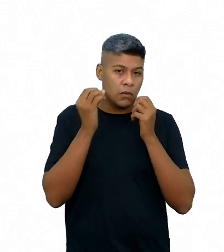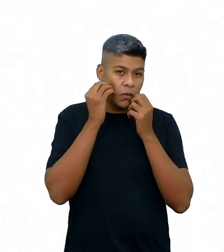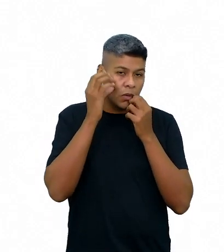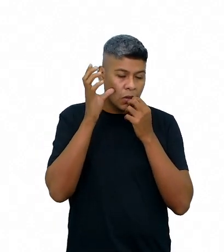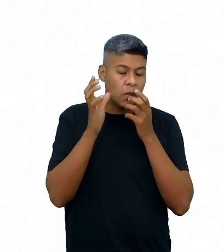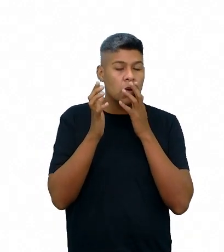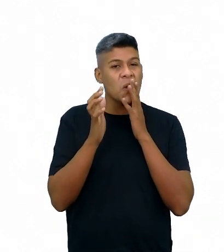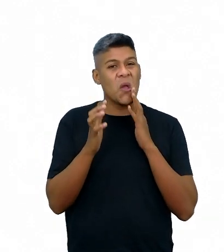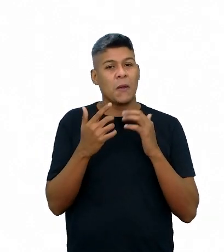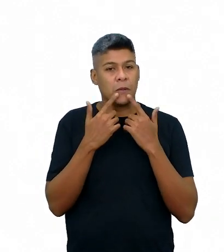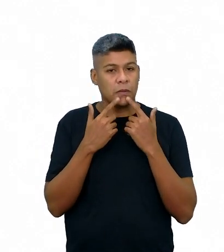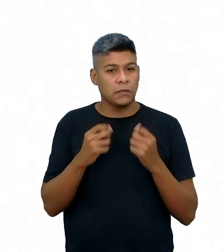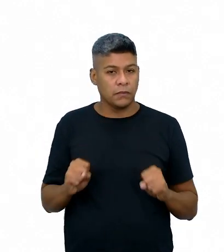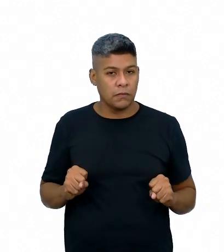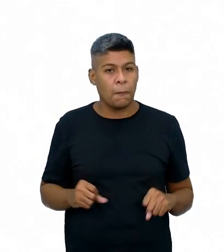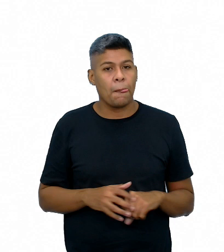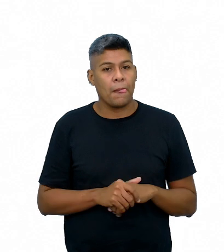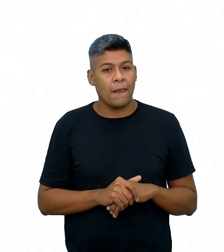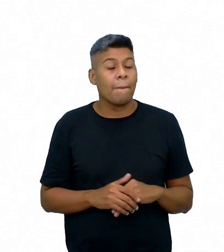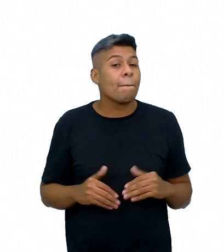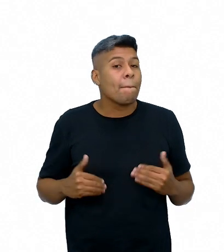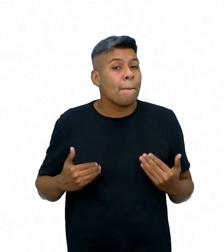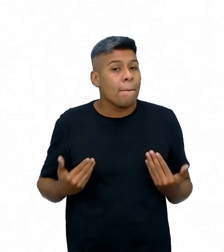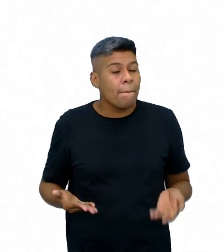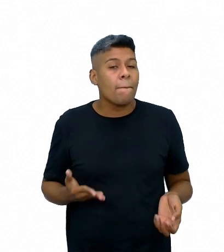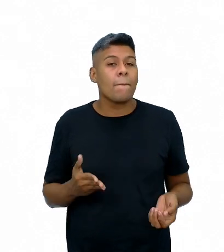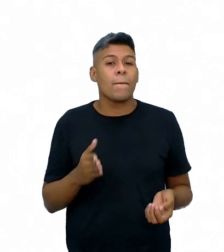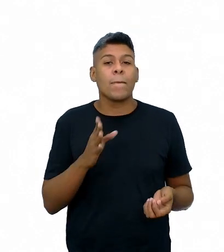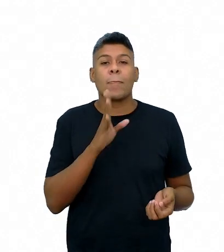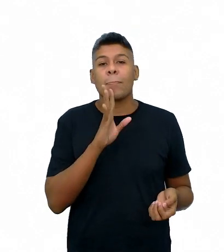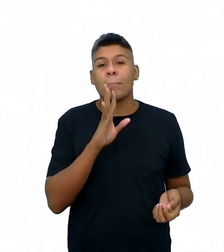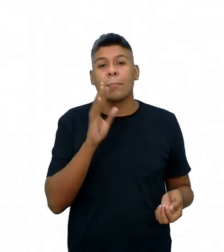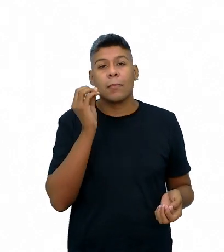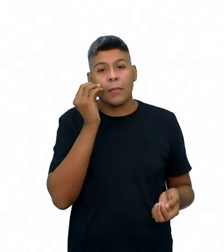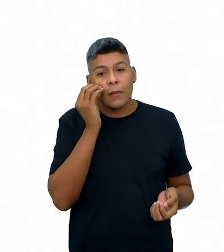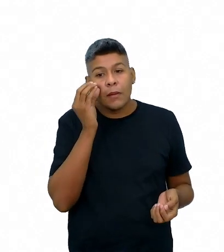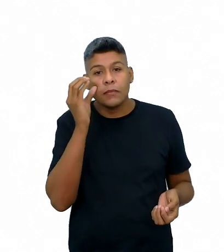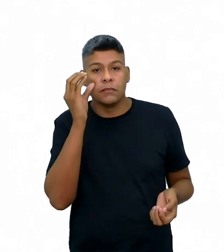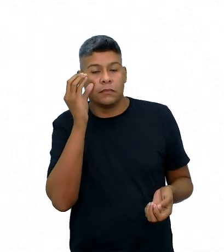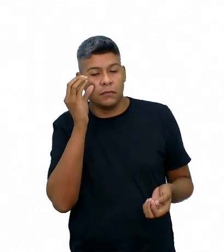conhecimentos linguísticos. Quais são esses conhecimentos linguísticos